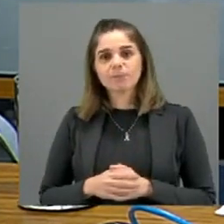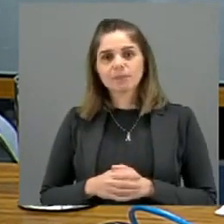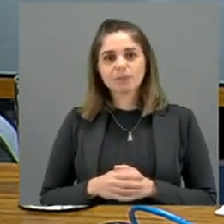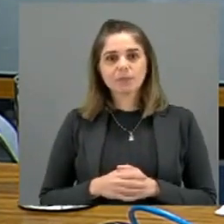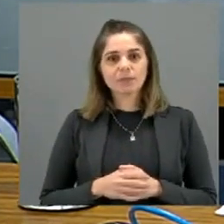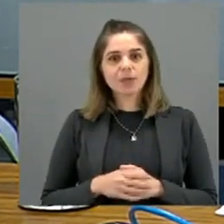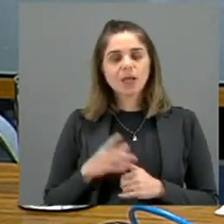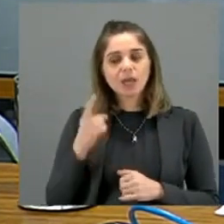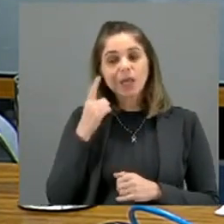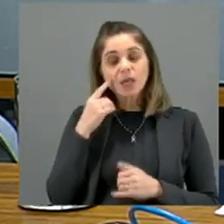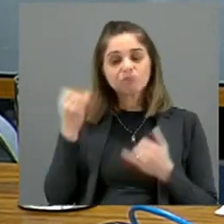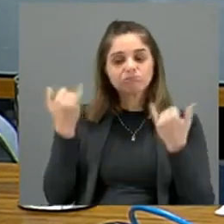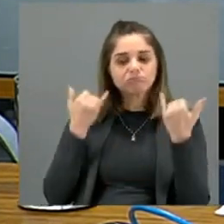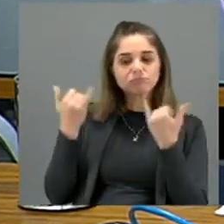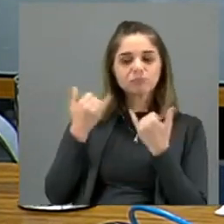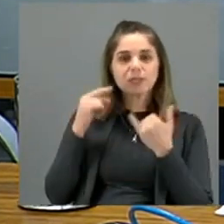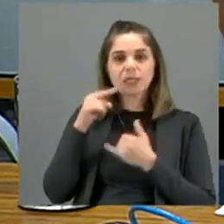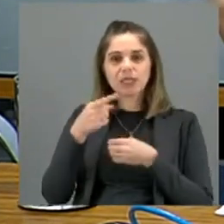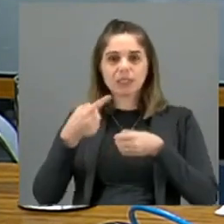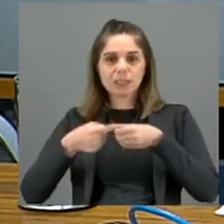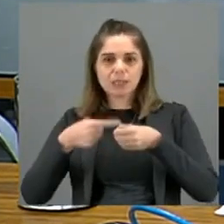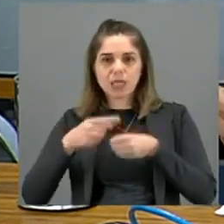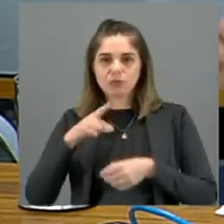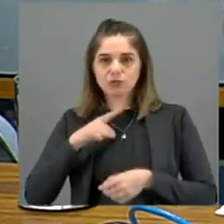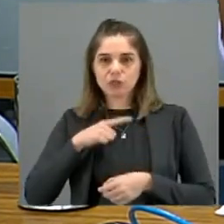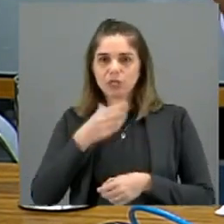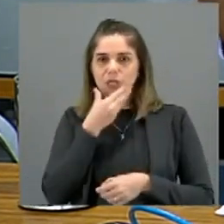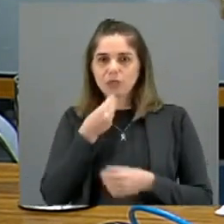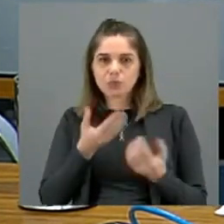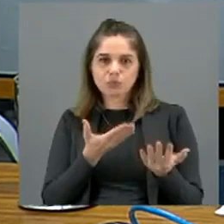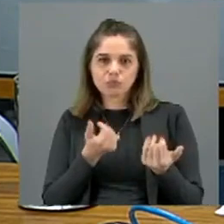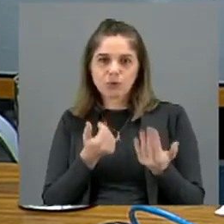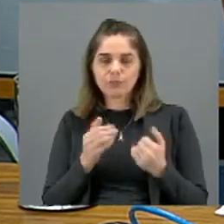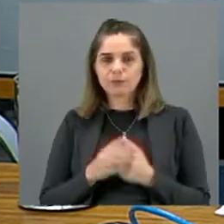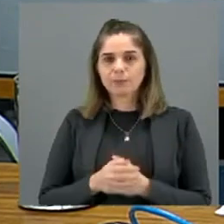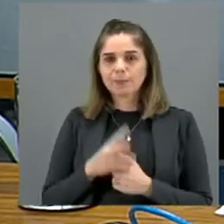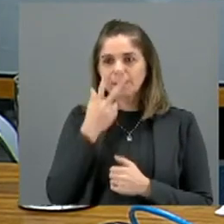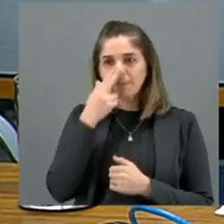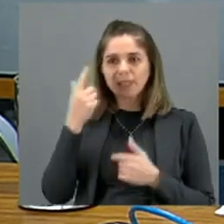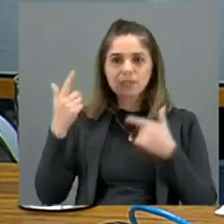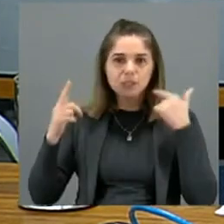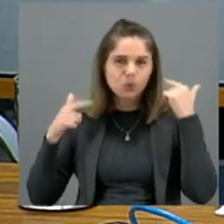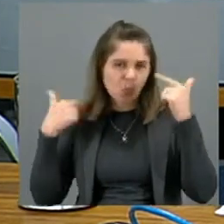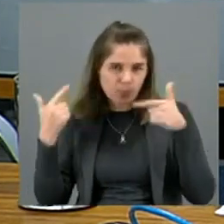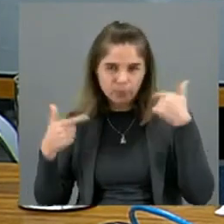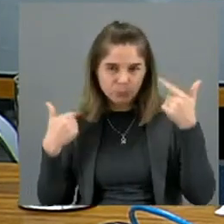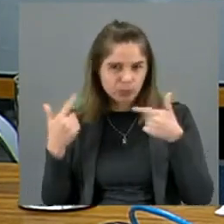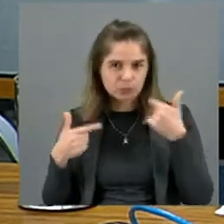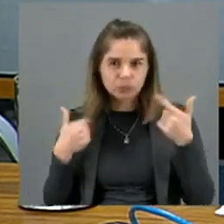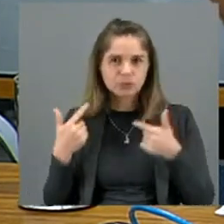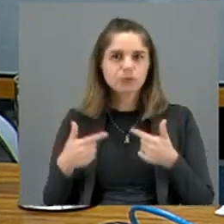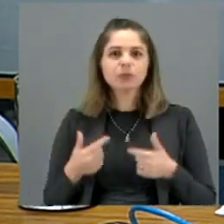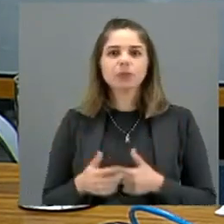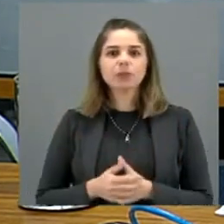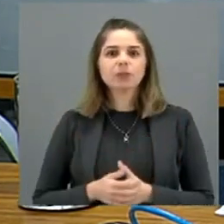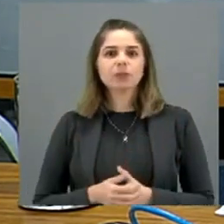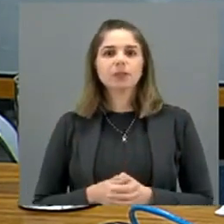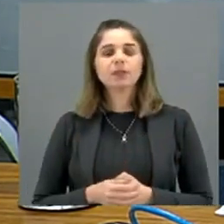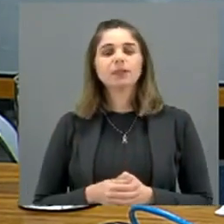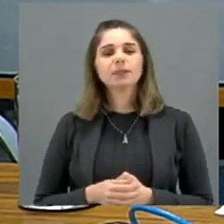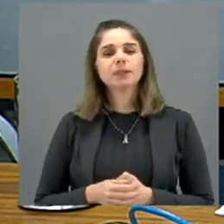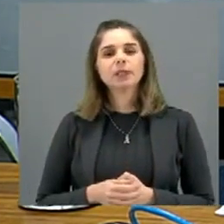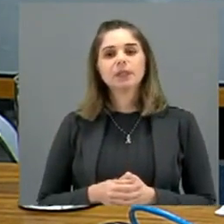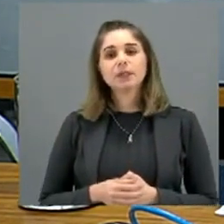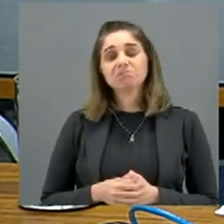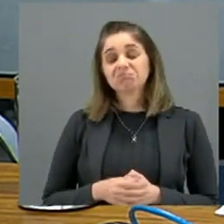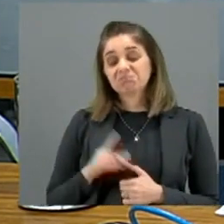na cidade tem um rapaz, ele só pode ser doido, na minha visão, ele disse, que ele pega esse tipo de gente igual o